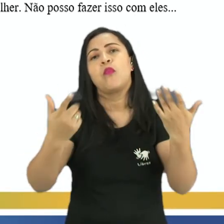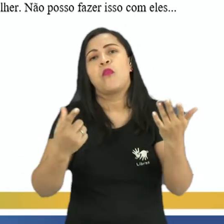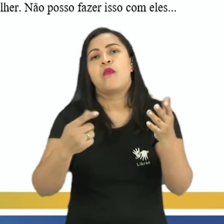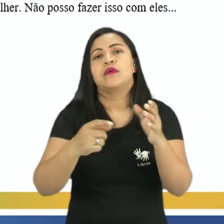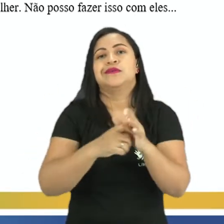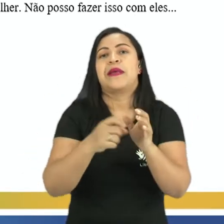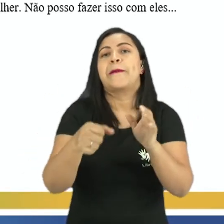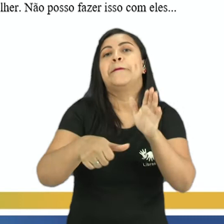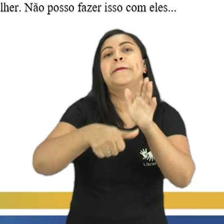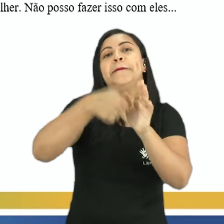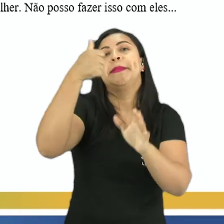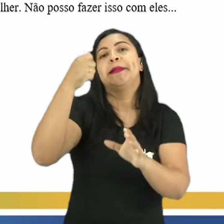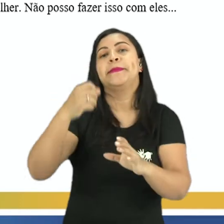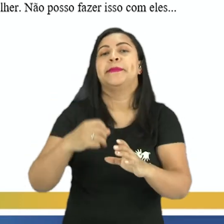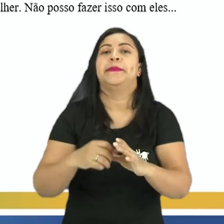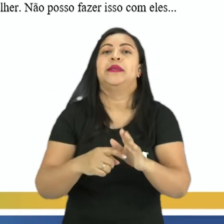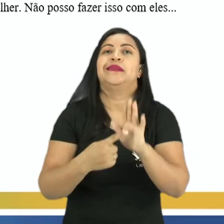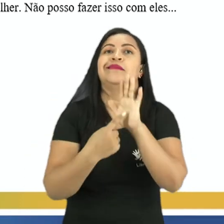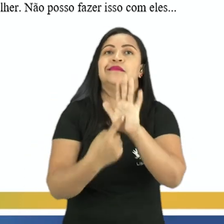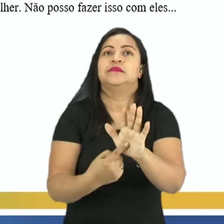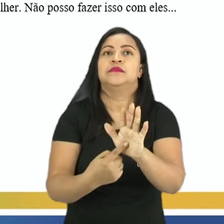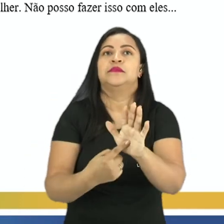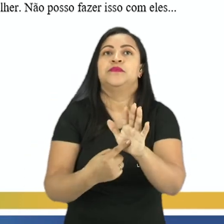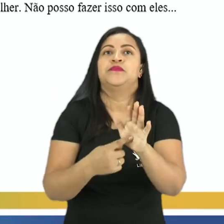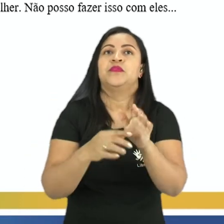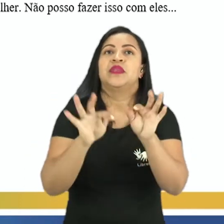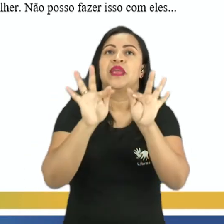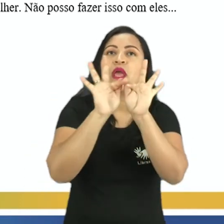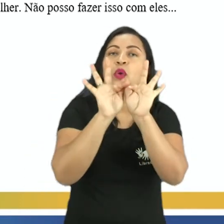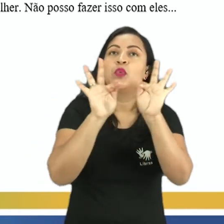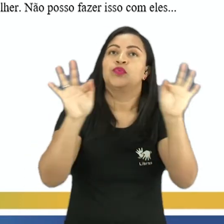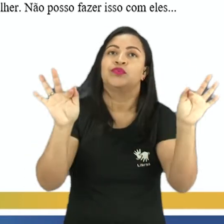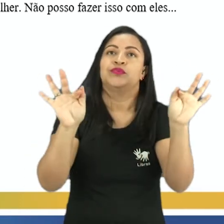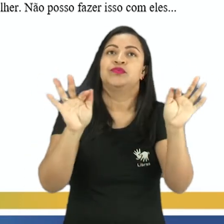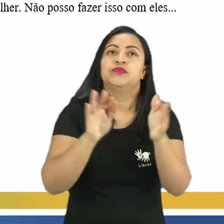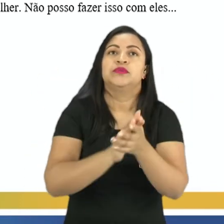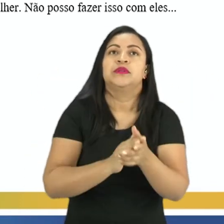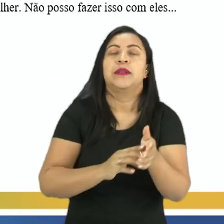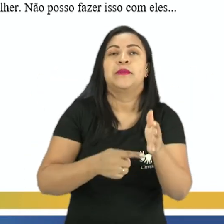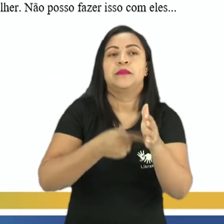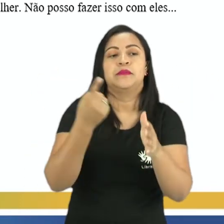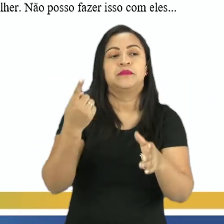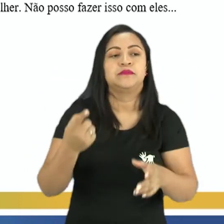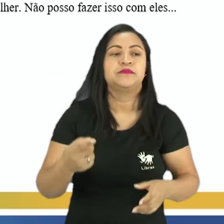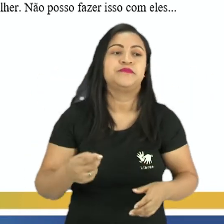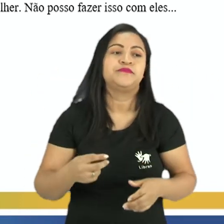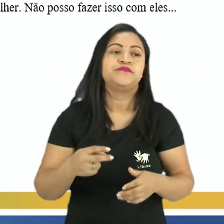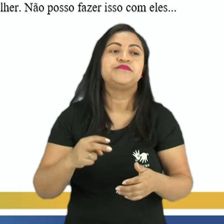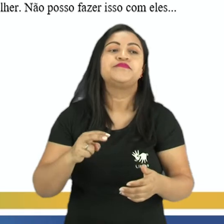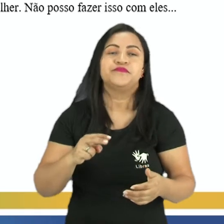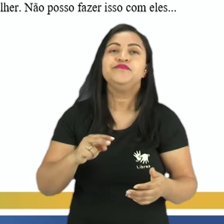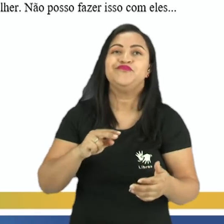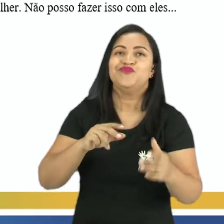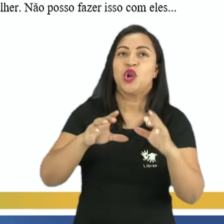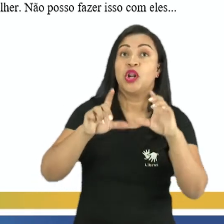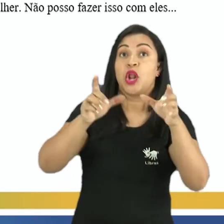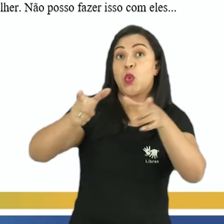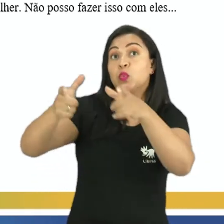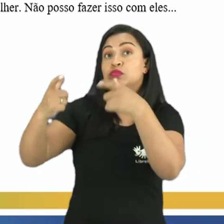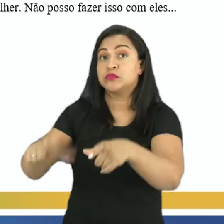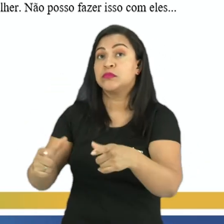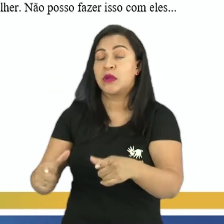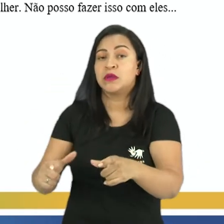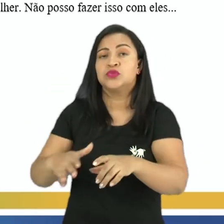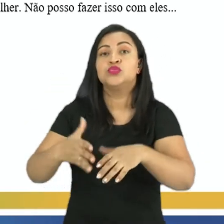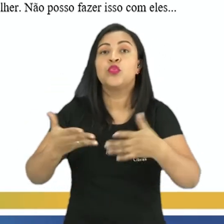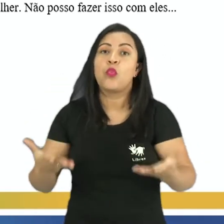ser encenada. E aí, o trecho lido trata-se da primeira cena. Tem o espaço que eu vou definir.